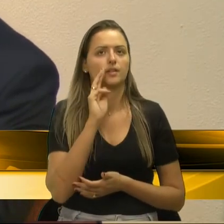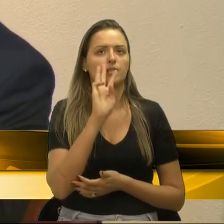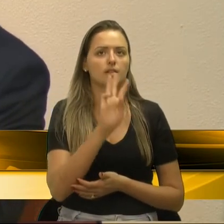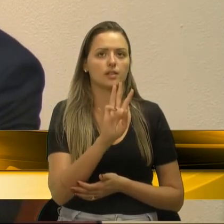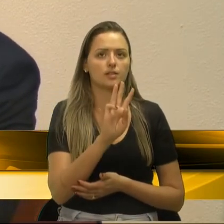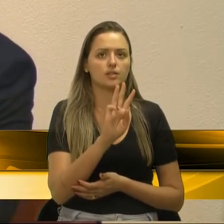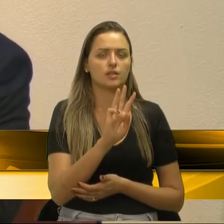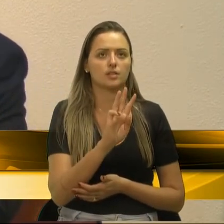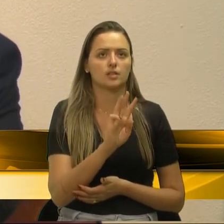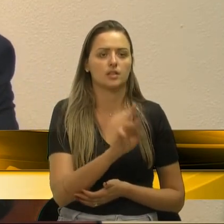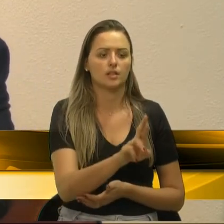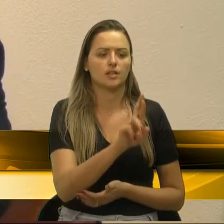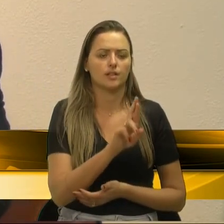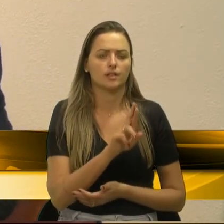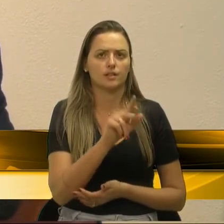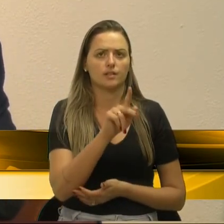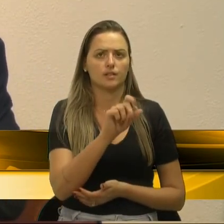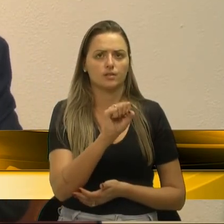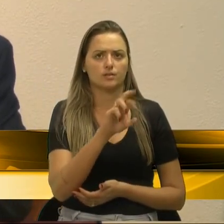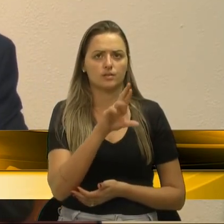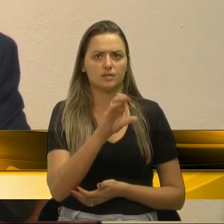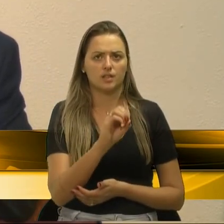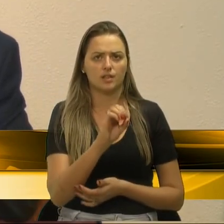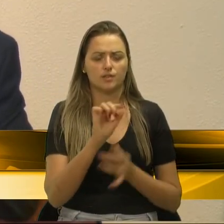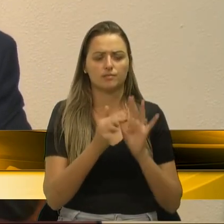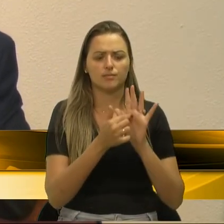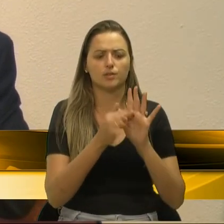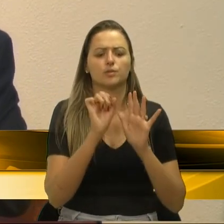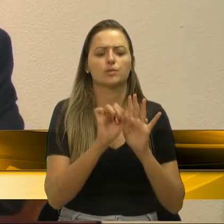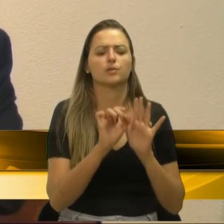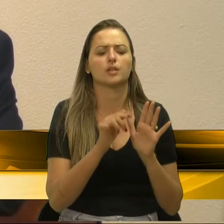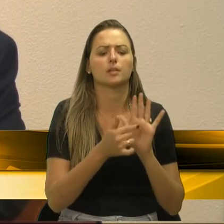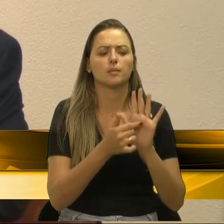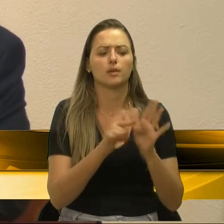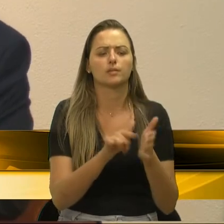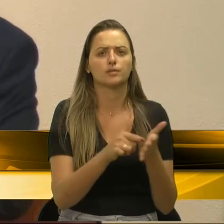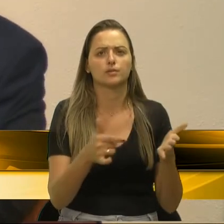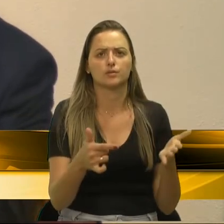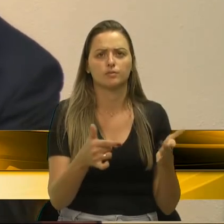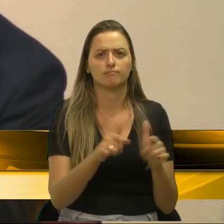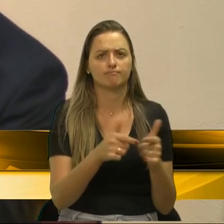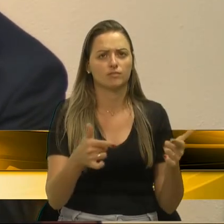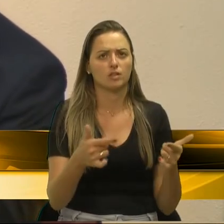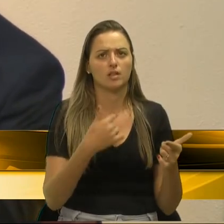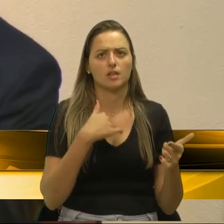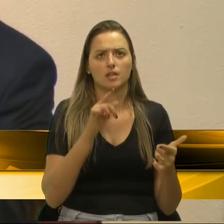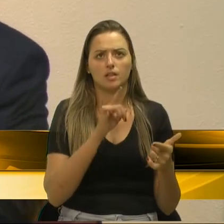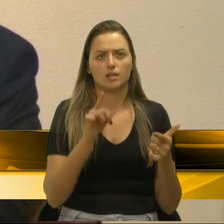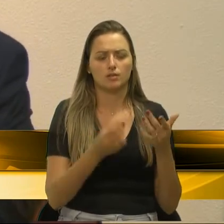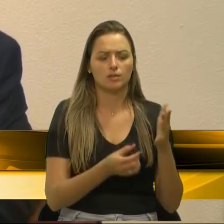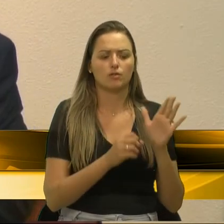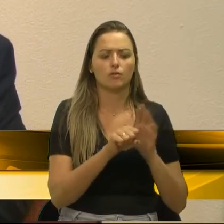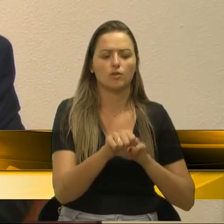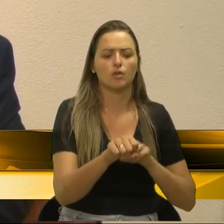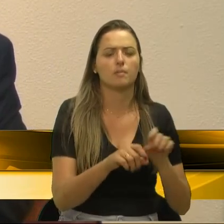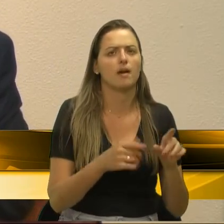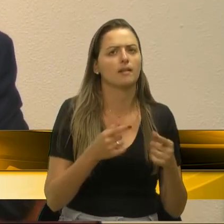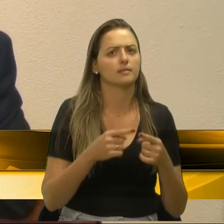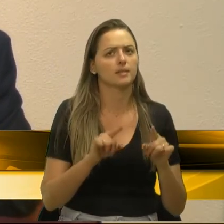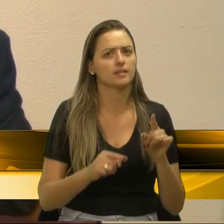o procurador Sérgio Agostinho deu esse parecer aí que está no jornal. Um parecer que, eu não sou especialista na área jurídica, mas